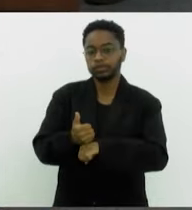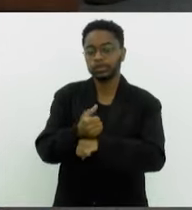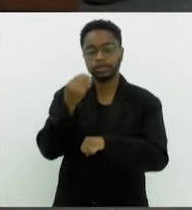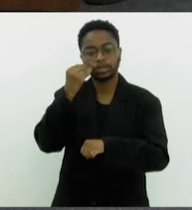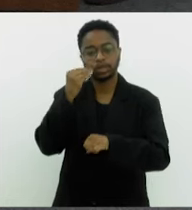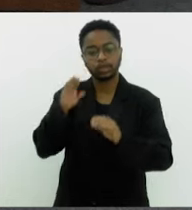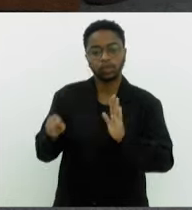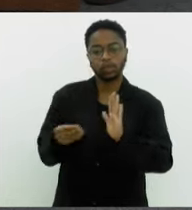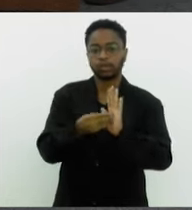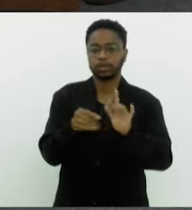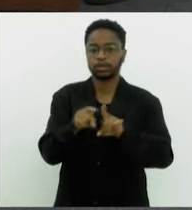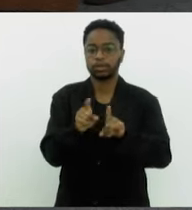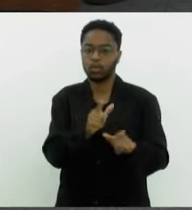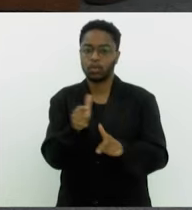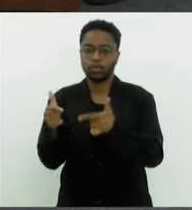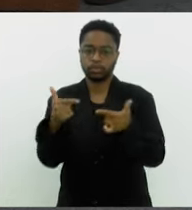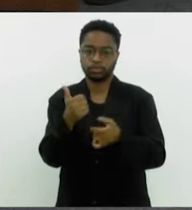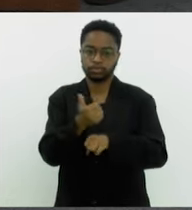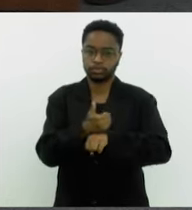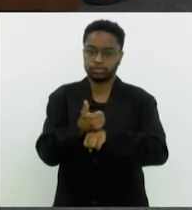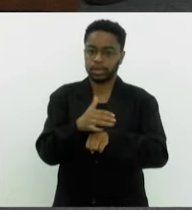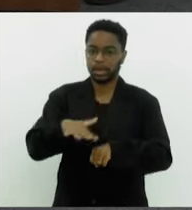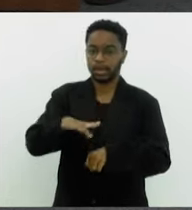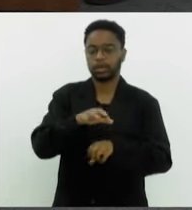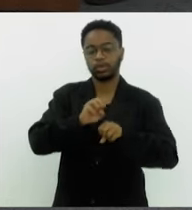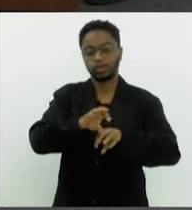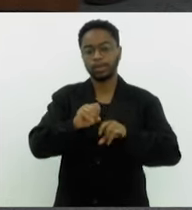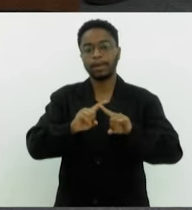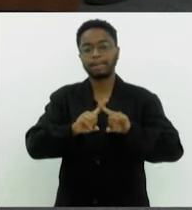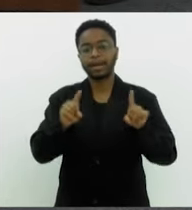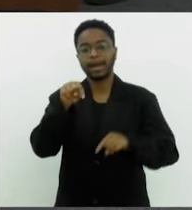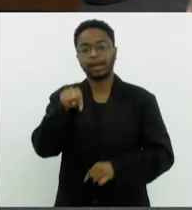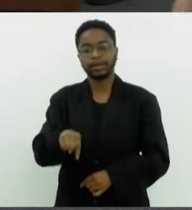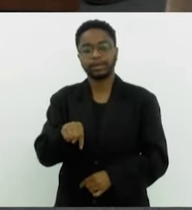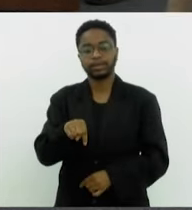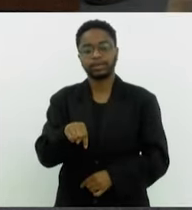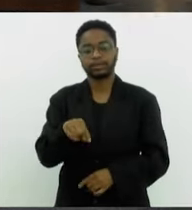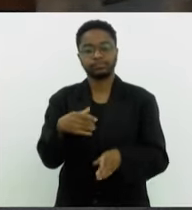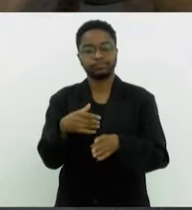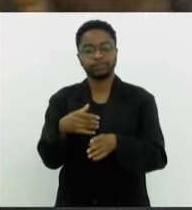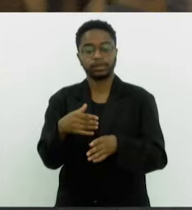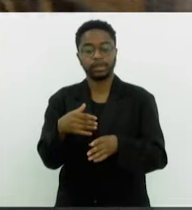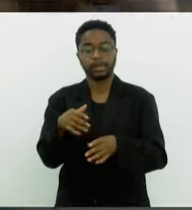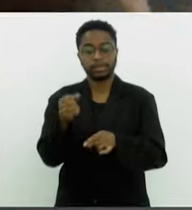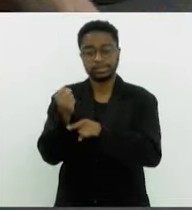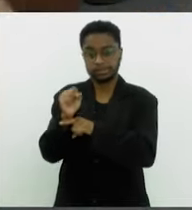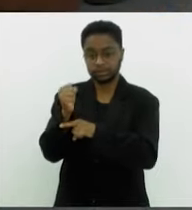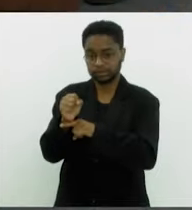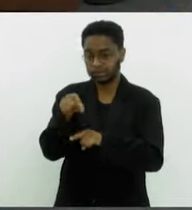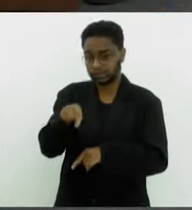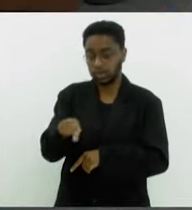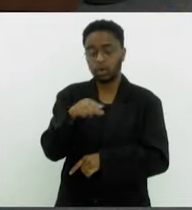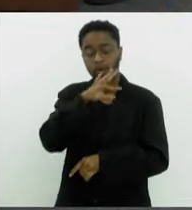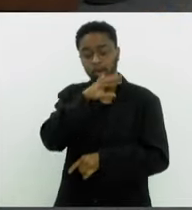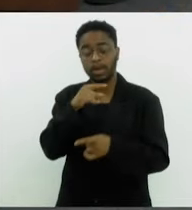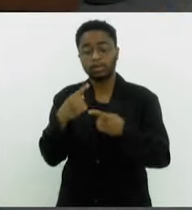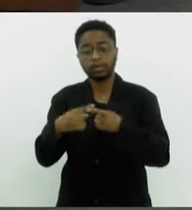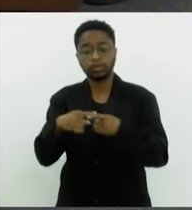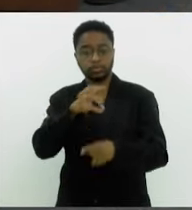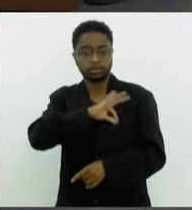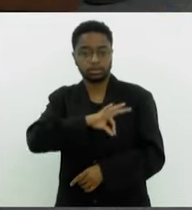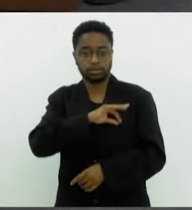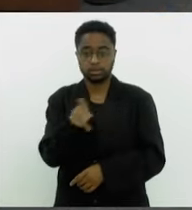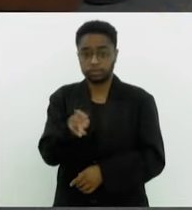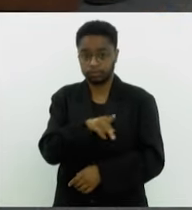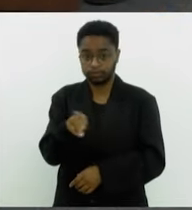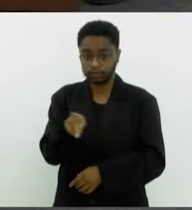os demais profissionais de educação. Mas a situação no município hoje é muito ruim. uma parte considerável do salário dos professores